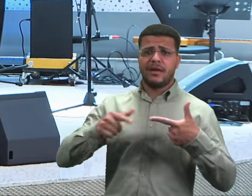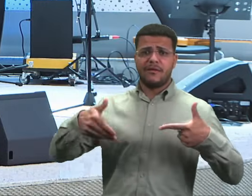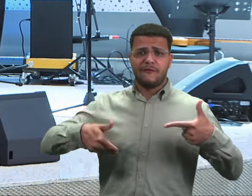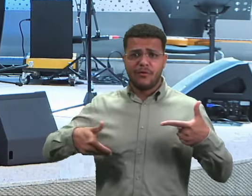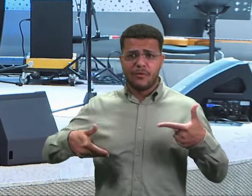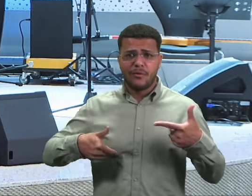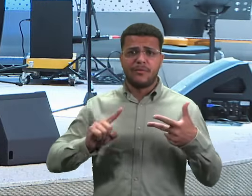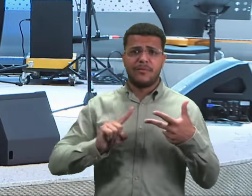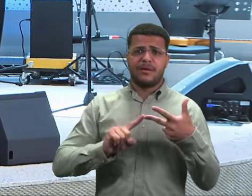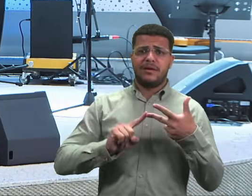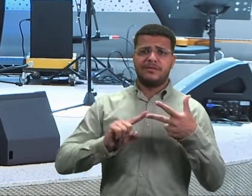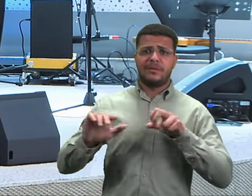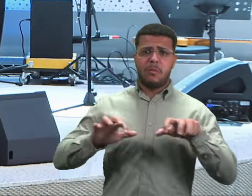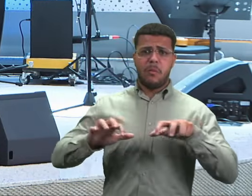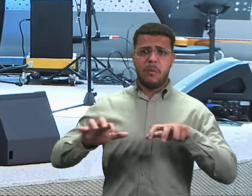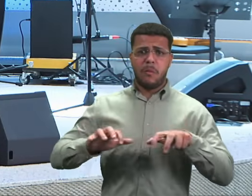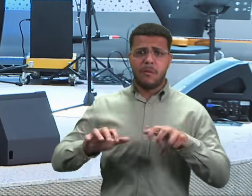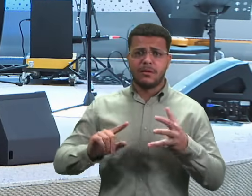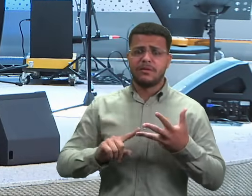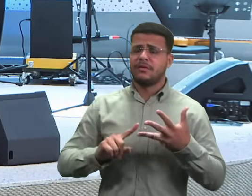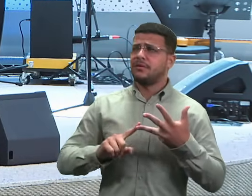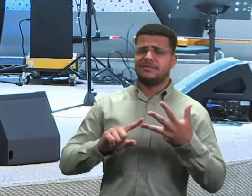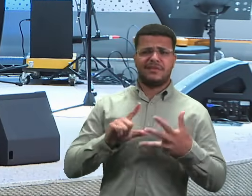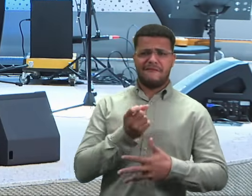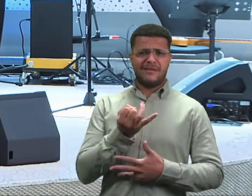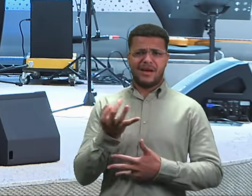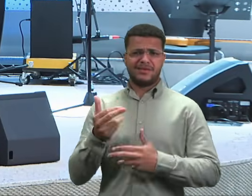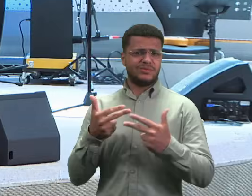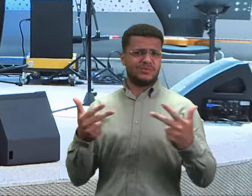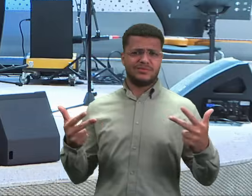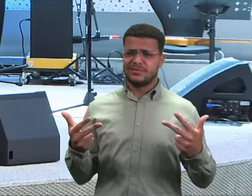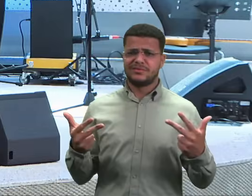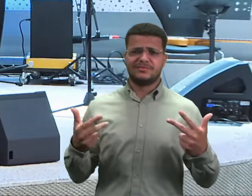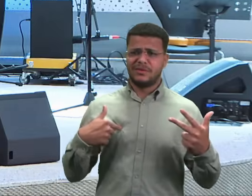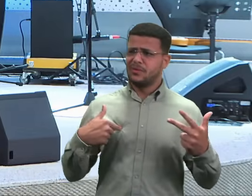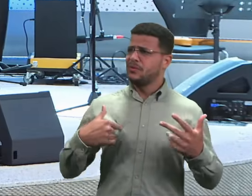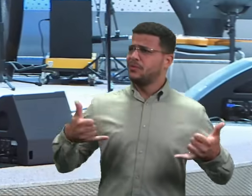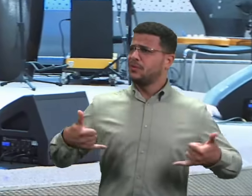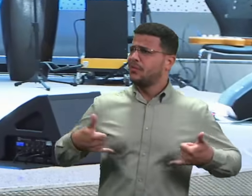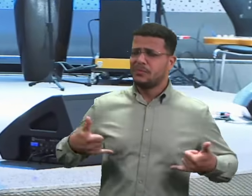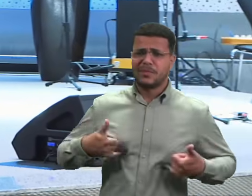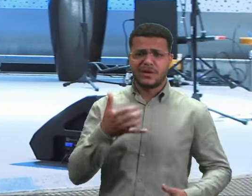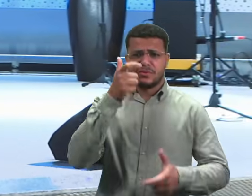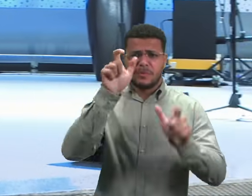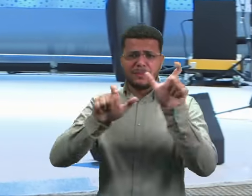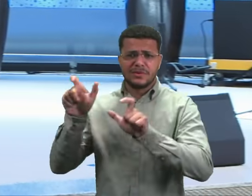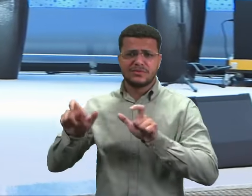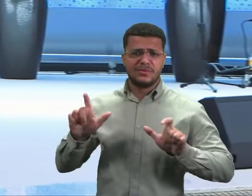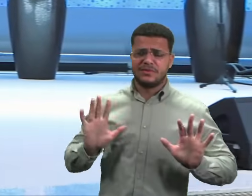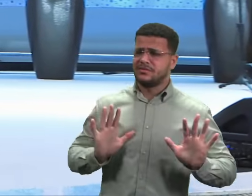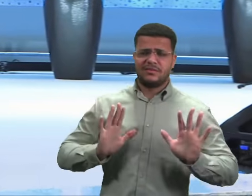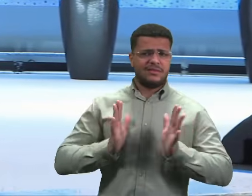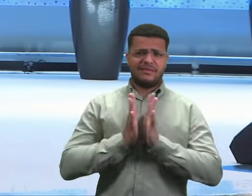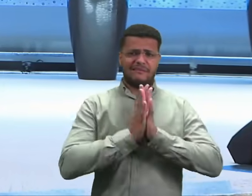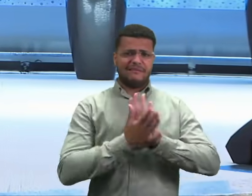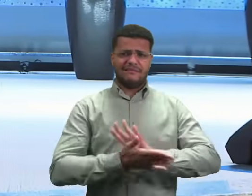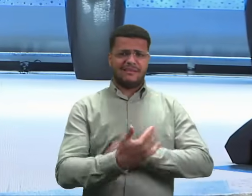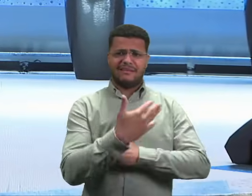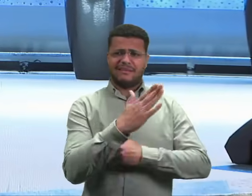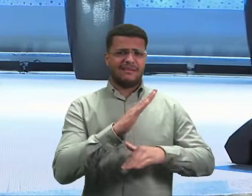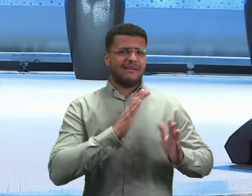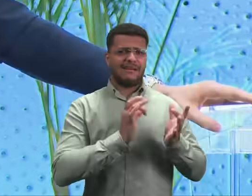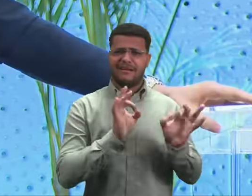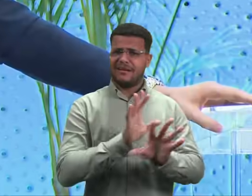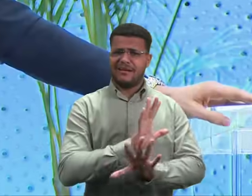fome, terremotos e tudo mais, gente sofrendo. Chega desse mundo de mal e de